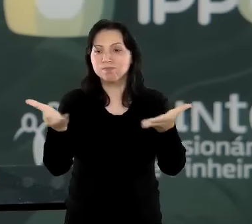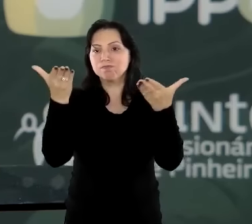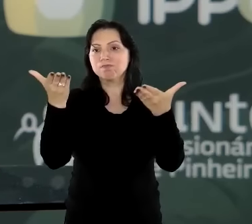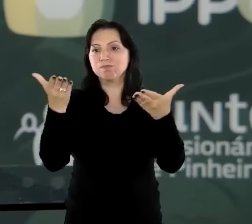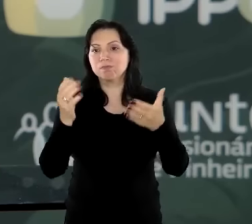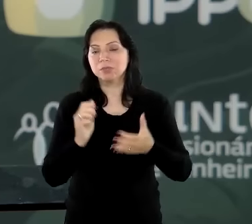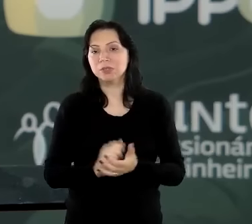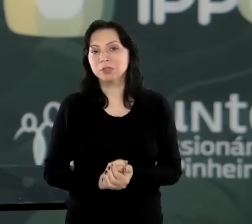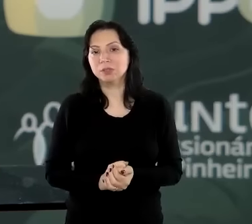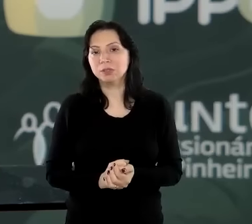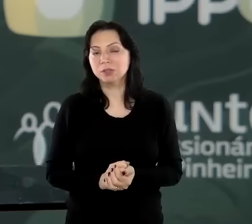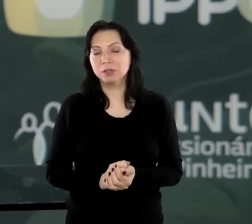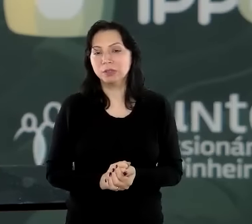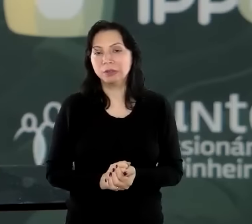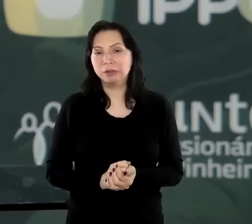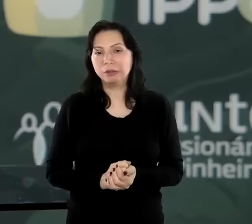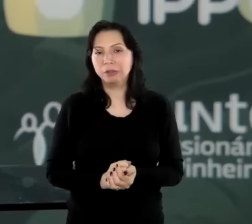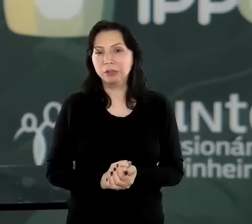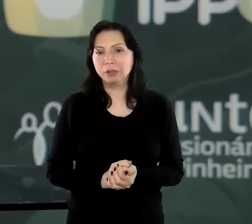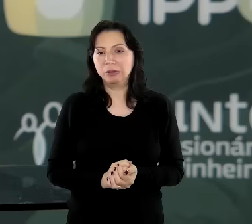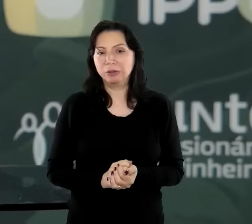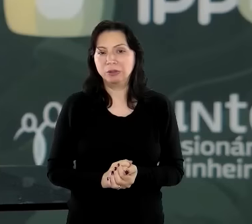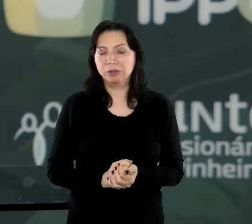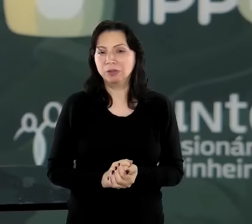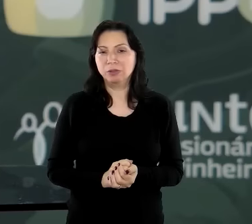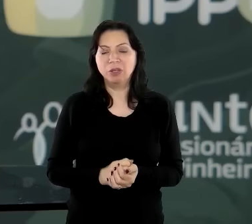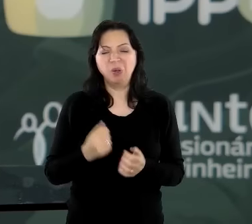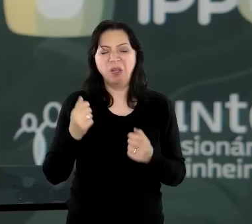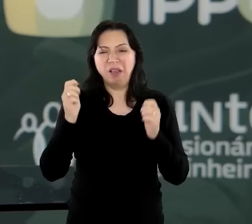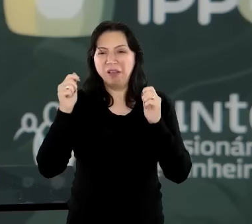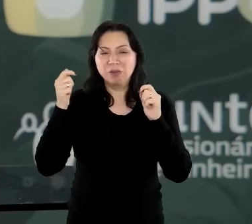carapuça, não é botar o dedo em riste para ninguém.